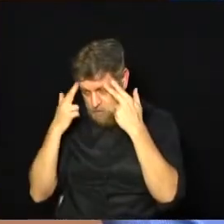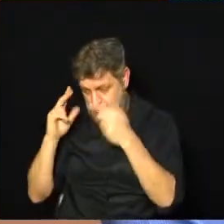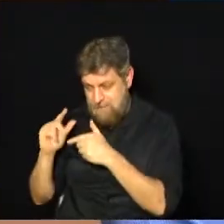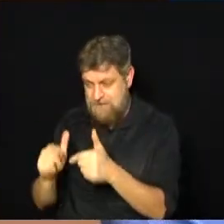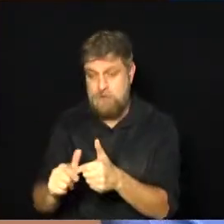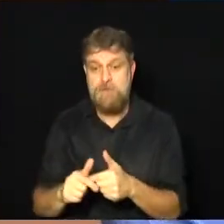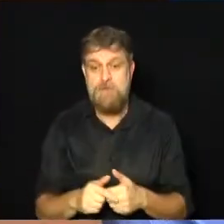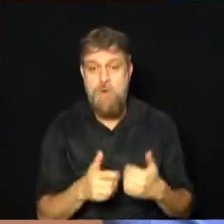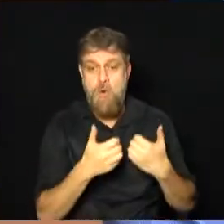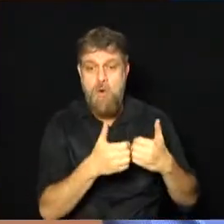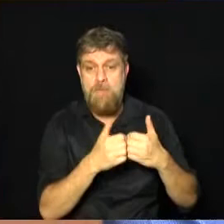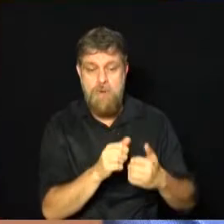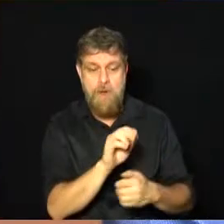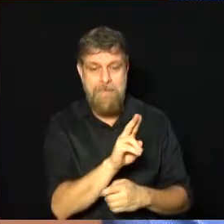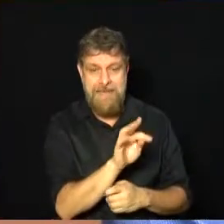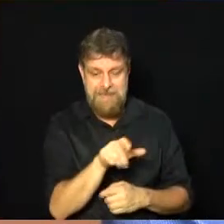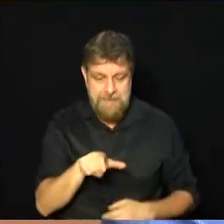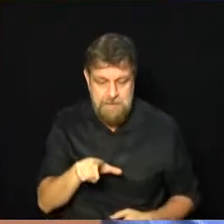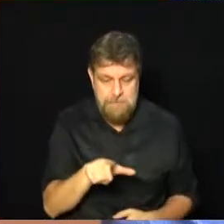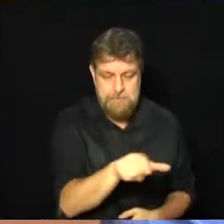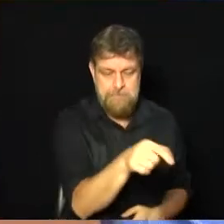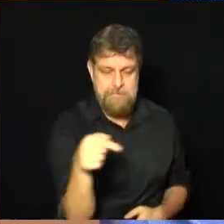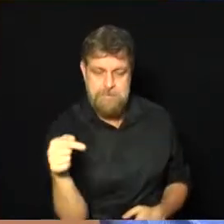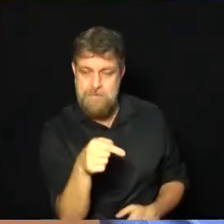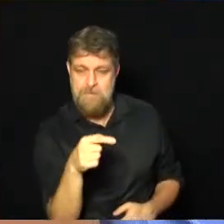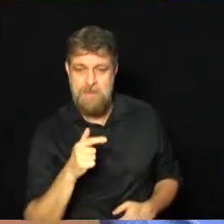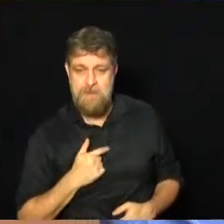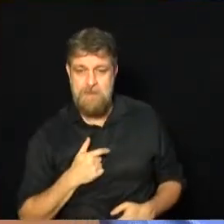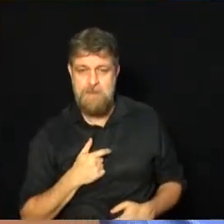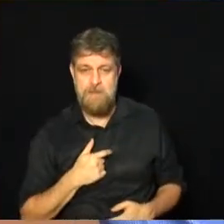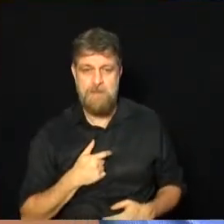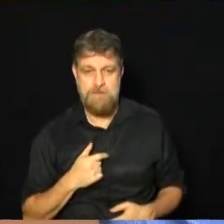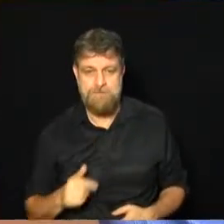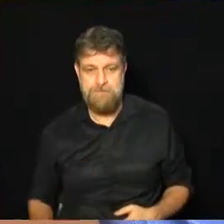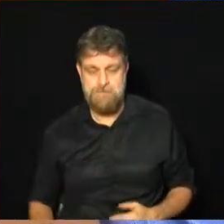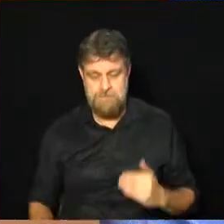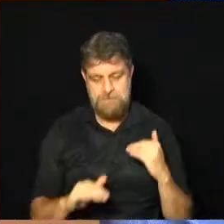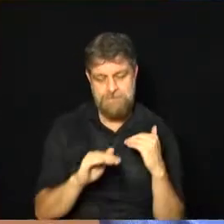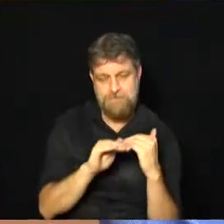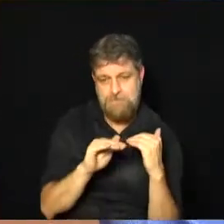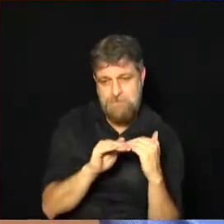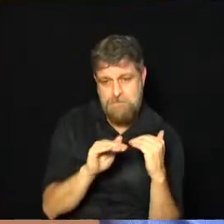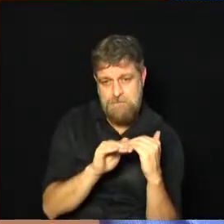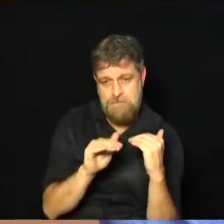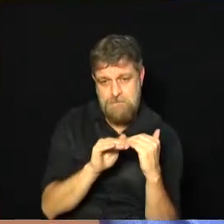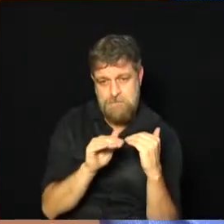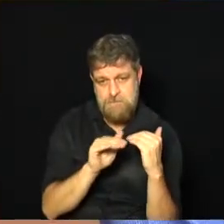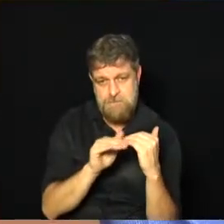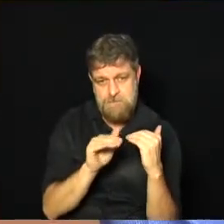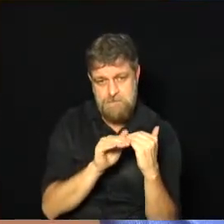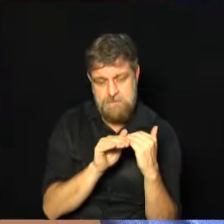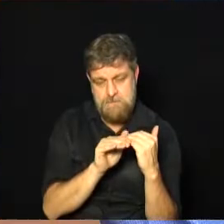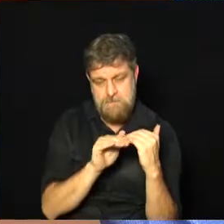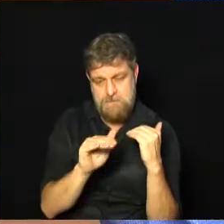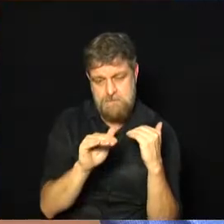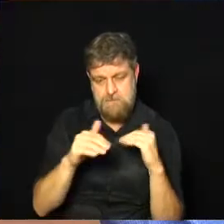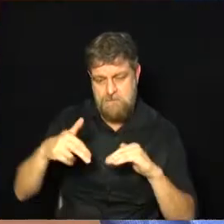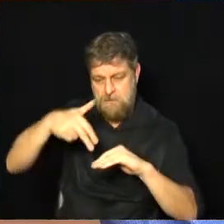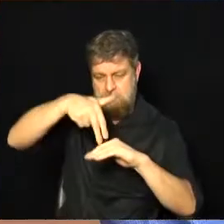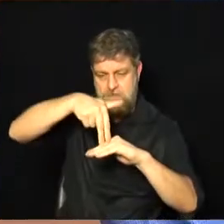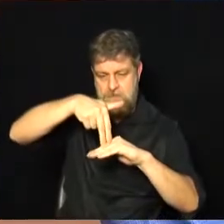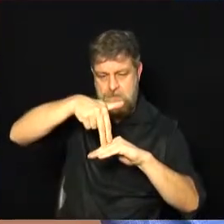o BRT? Pegamos esses ônibus que já tem aquele piso alto e mantivemos o ônibus no piso alto em toda a sua